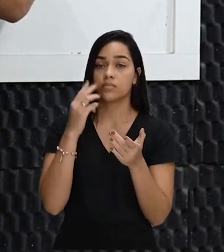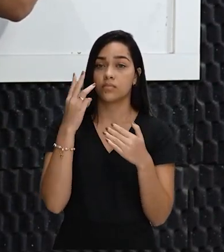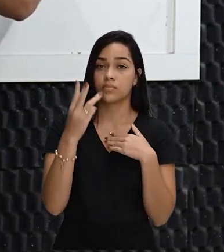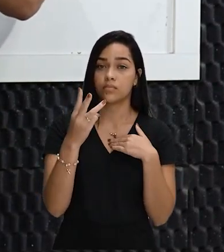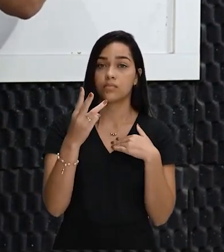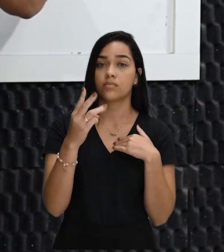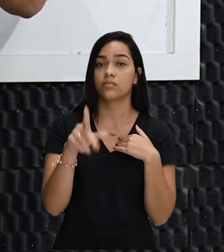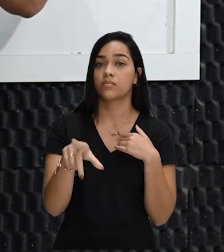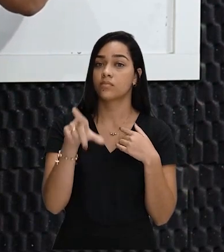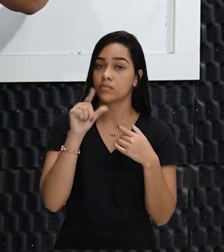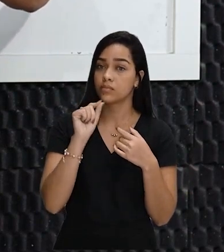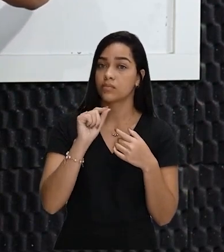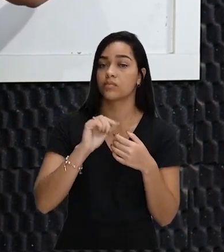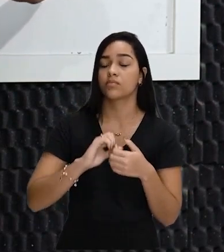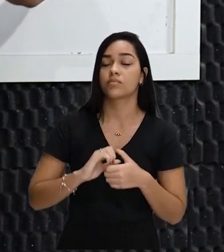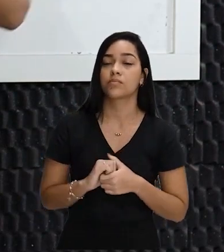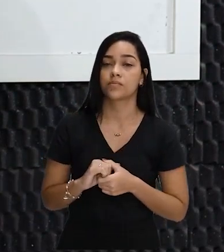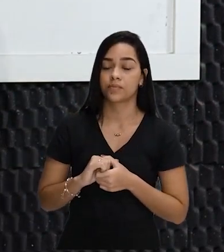opções